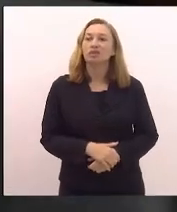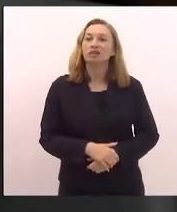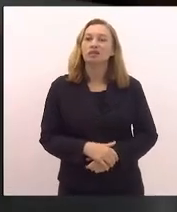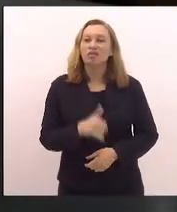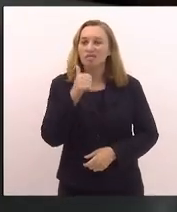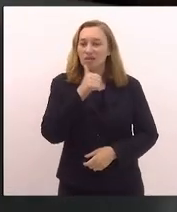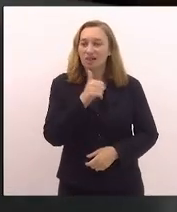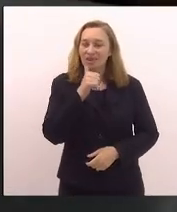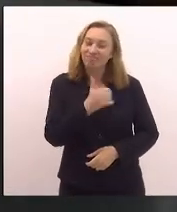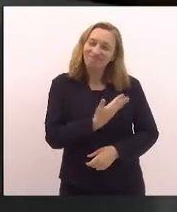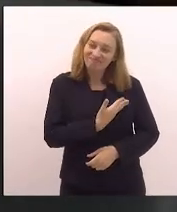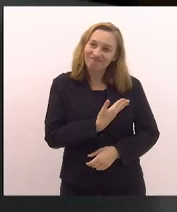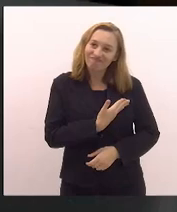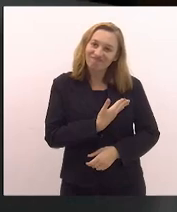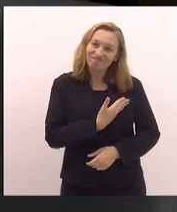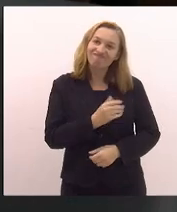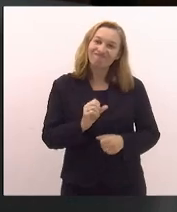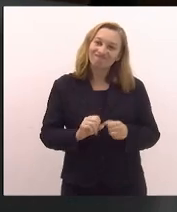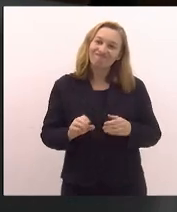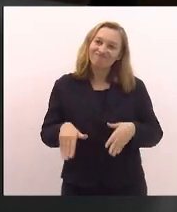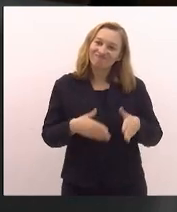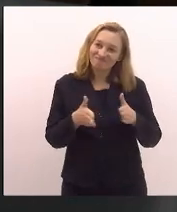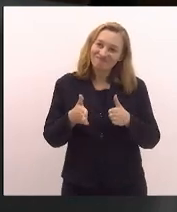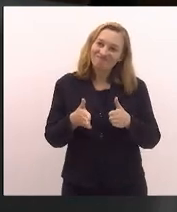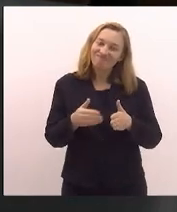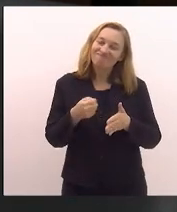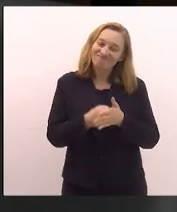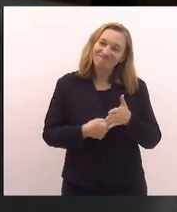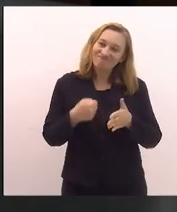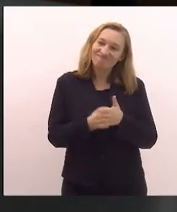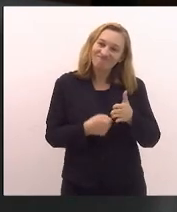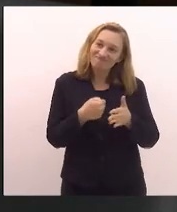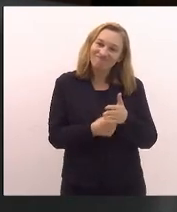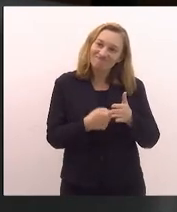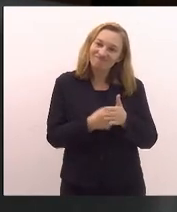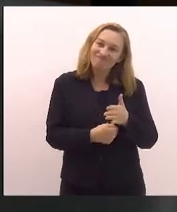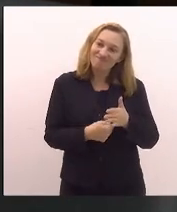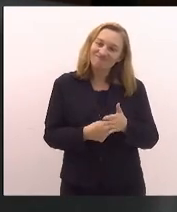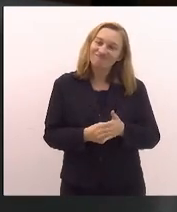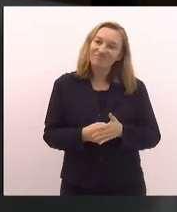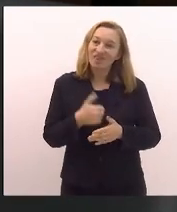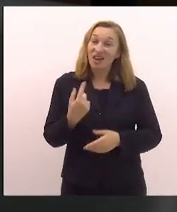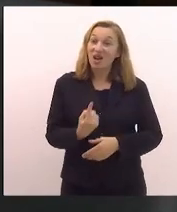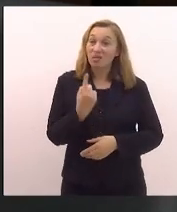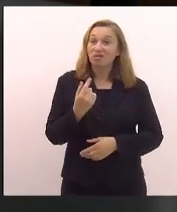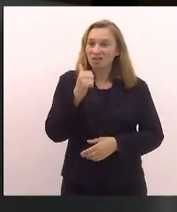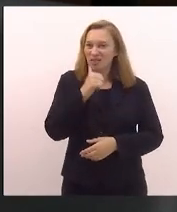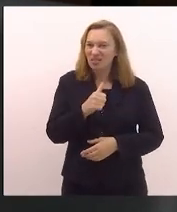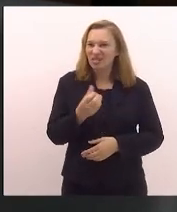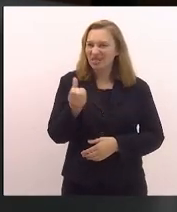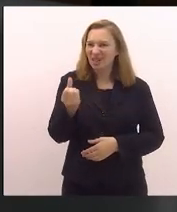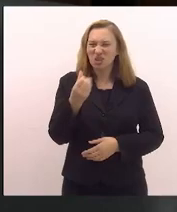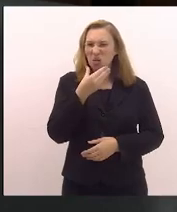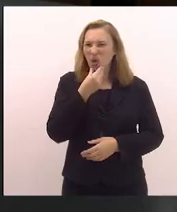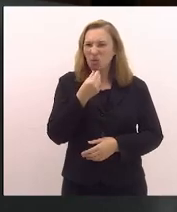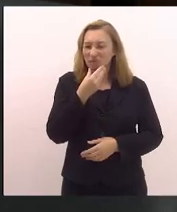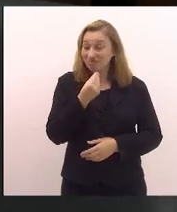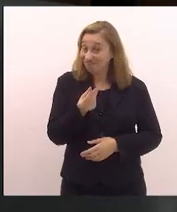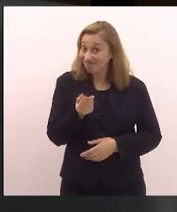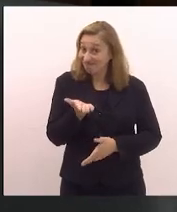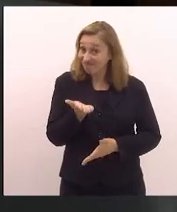mulher e amiga que eu fiz nessa caminhada, nessa luta feminina, né, de ser a única mulher entre seis homens. Seis